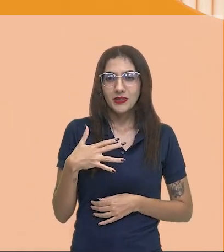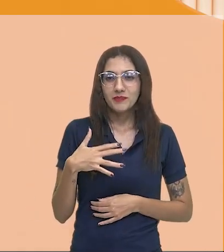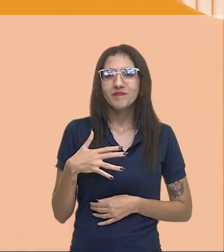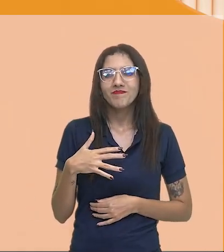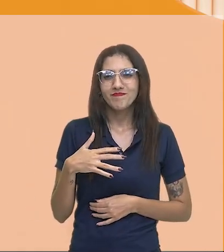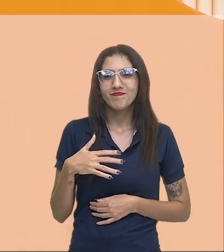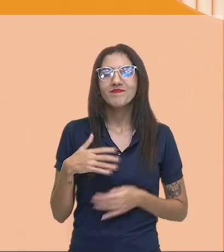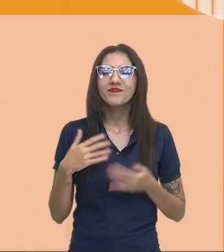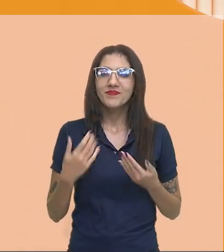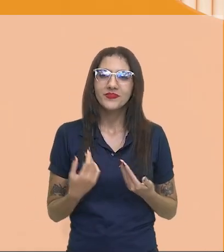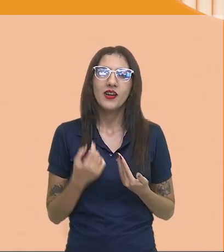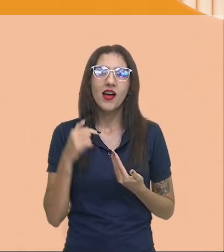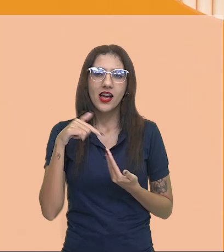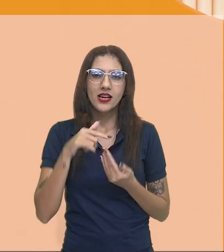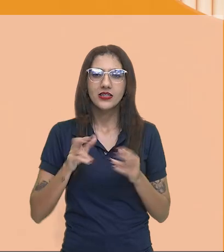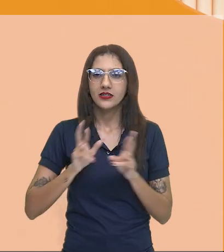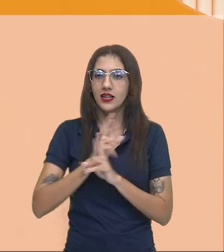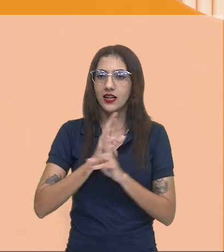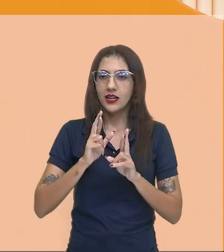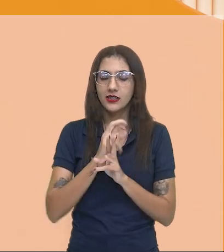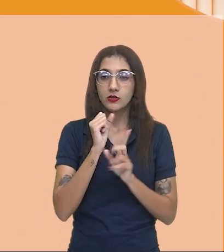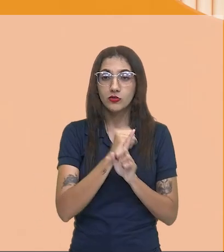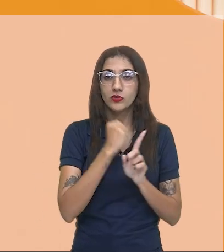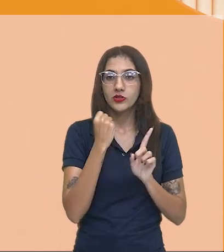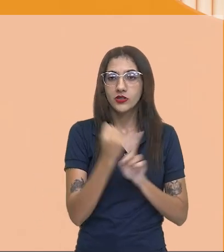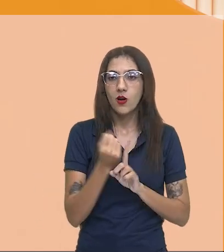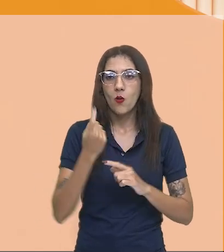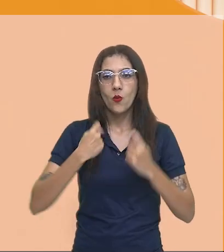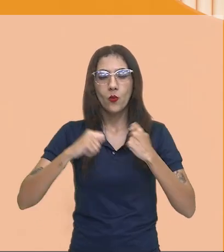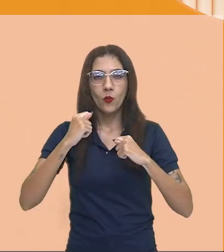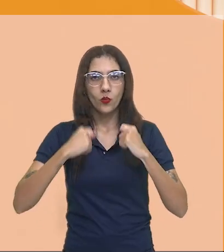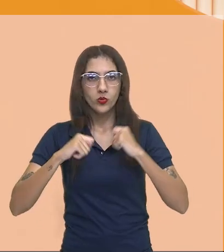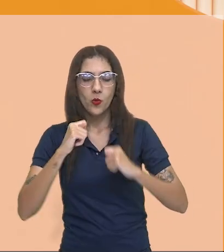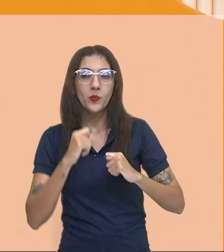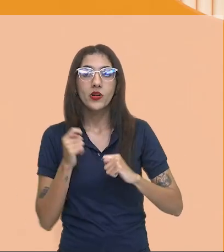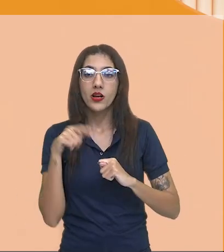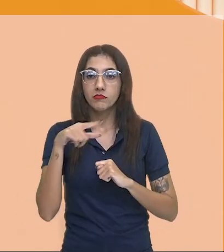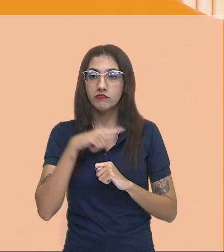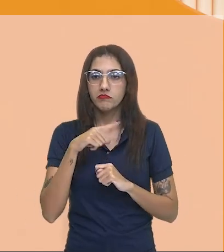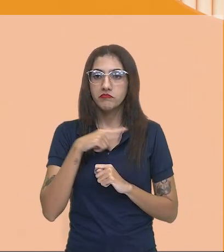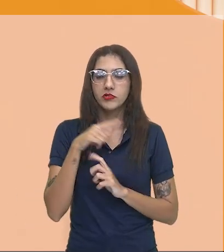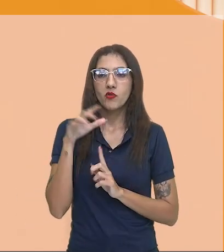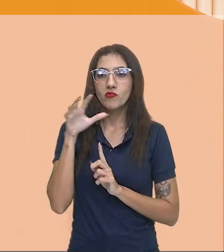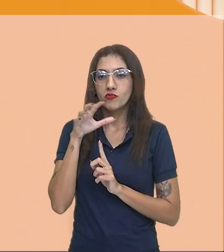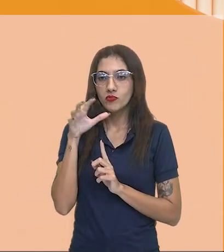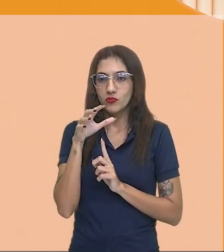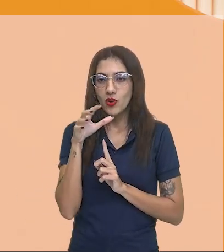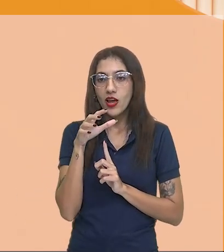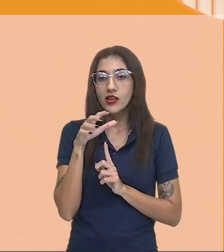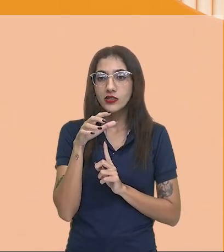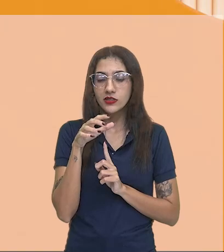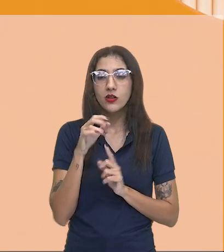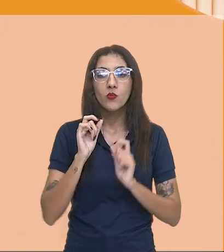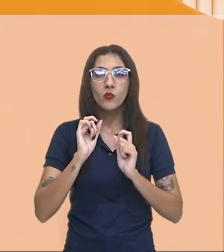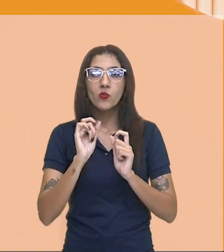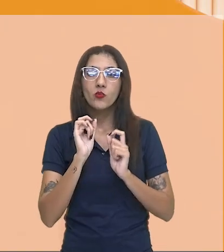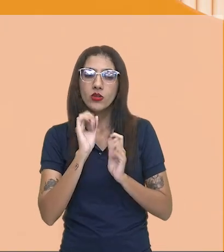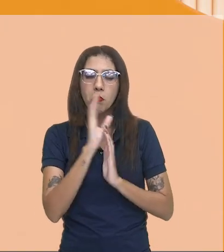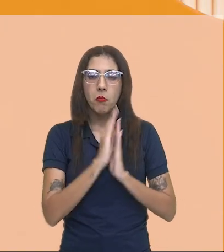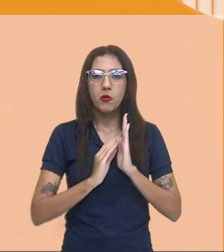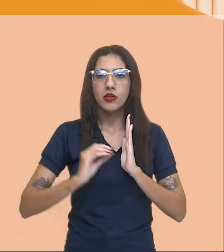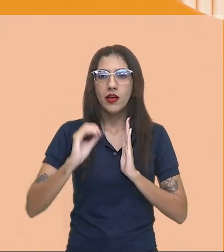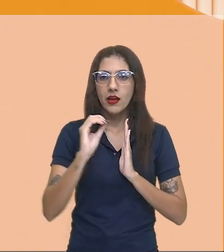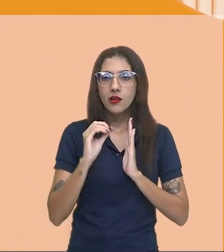percebam que essa relação social e econômica é influenciada pelo modelo econômico, ou